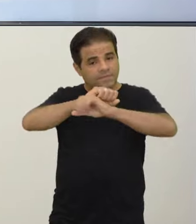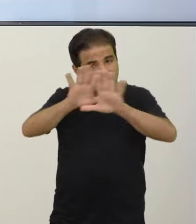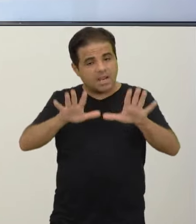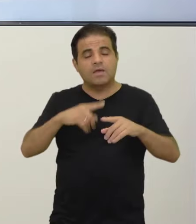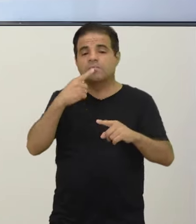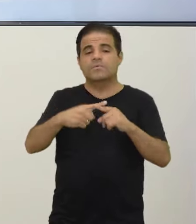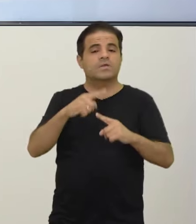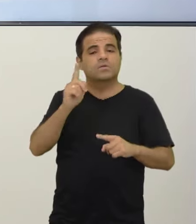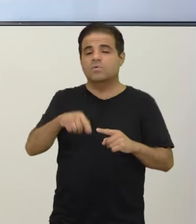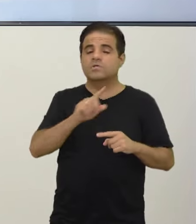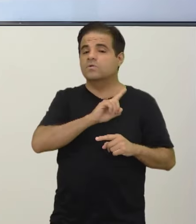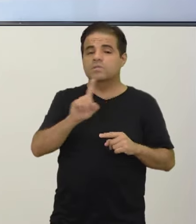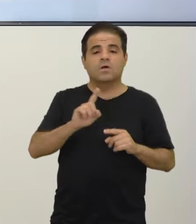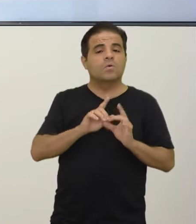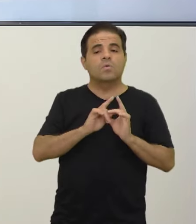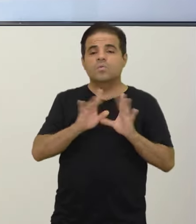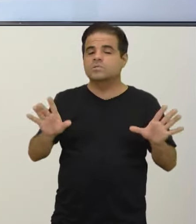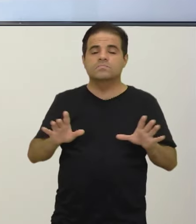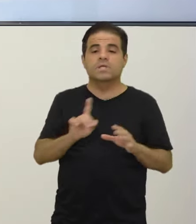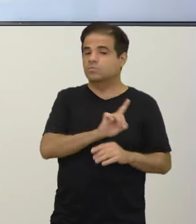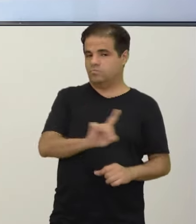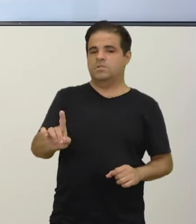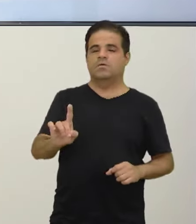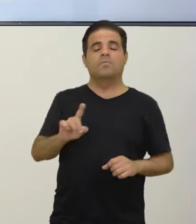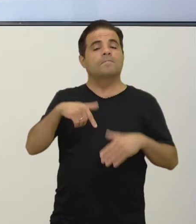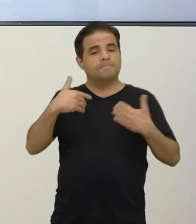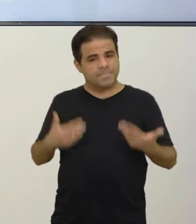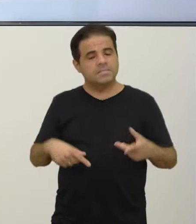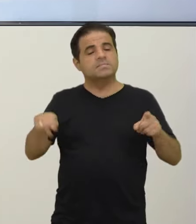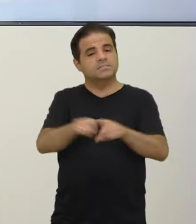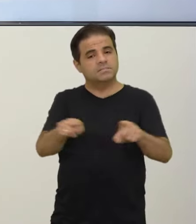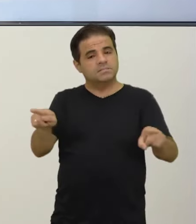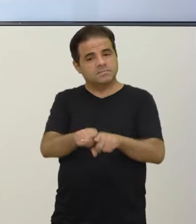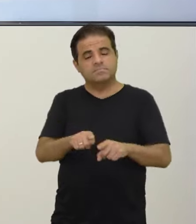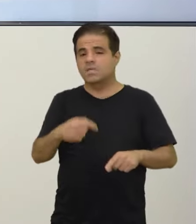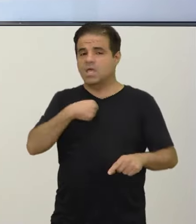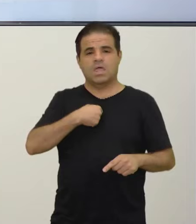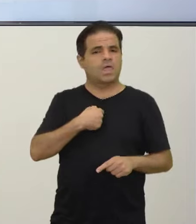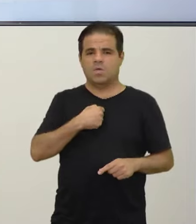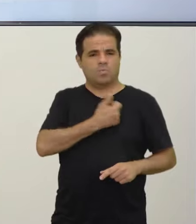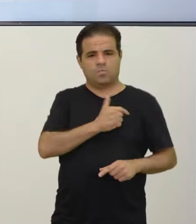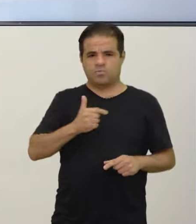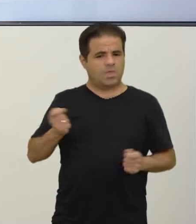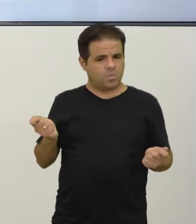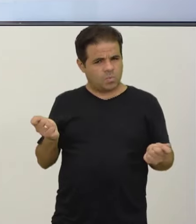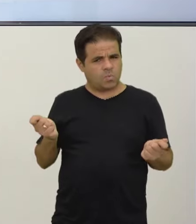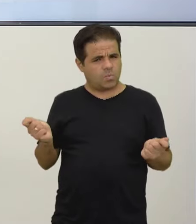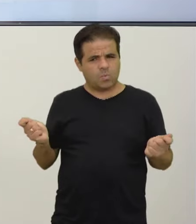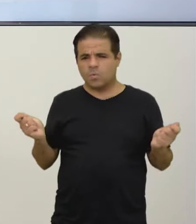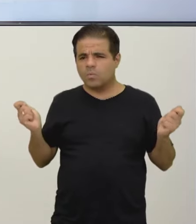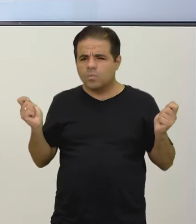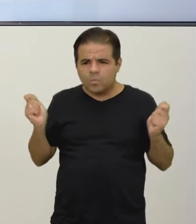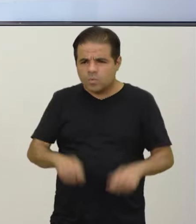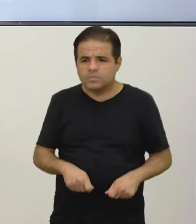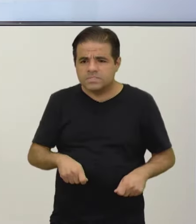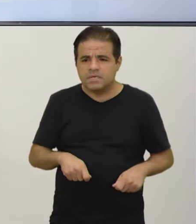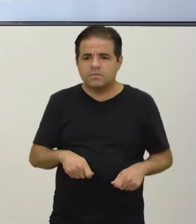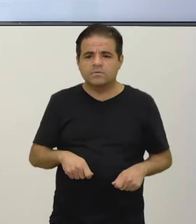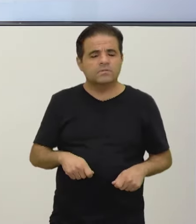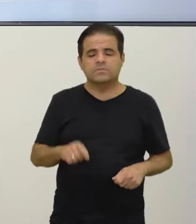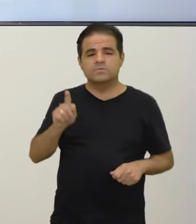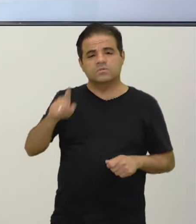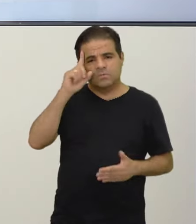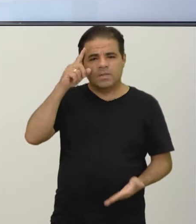porque não é só o não consentimento do não, mas é o não consentimento de eu não tenho condições de tomar